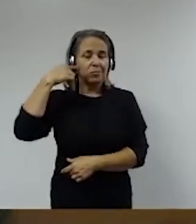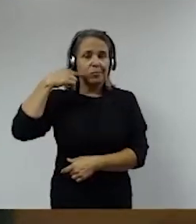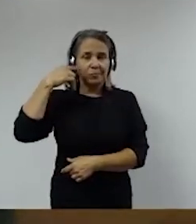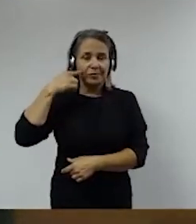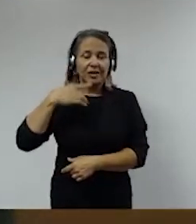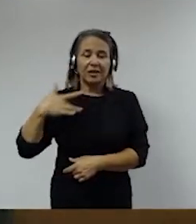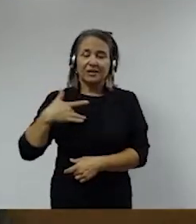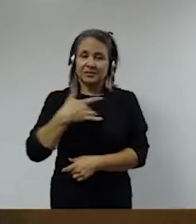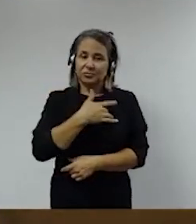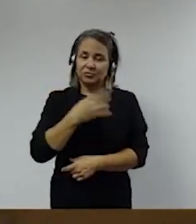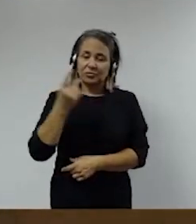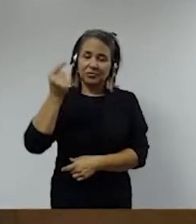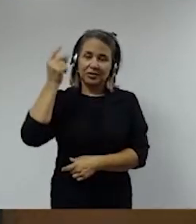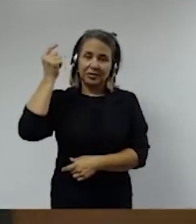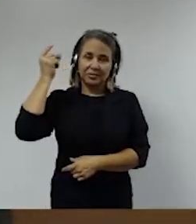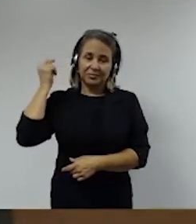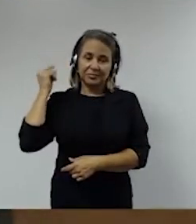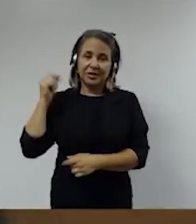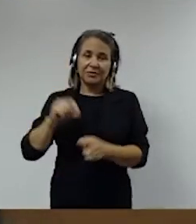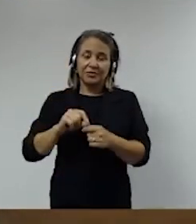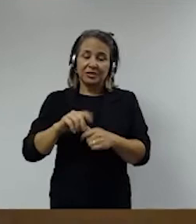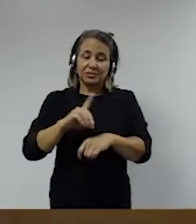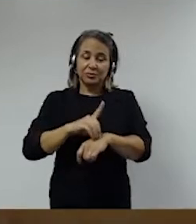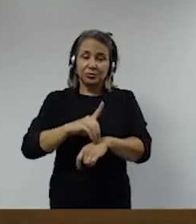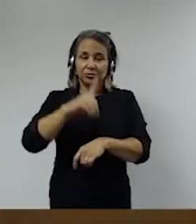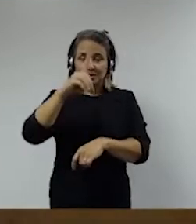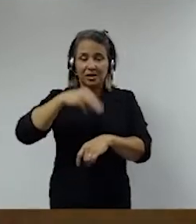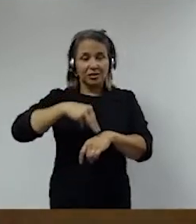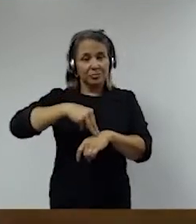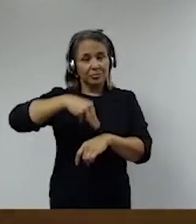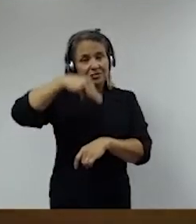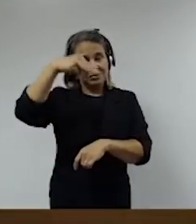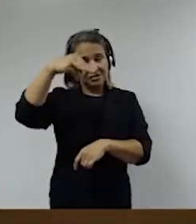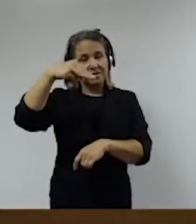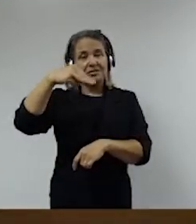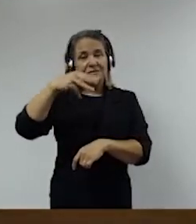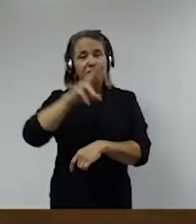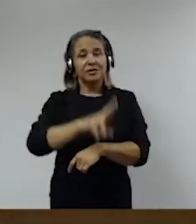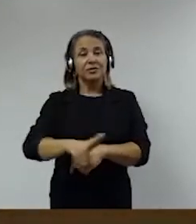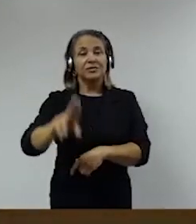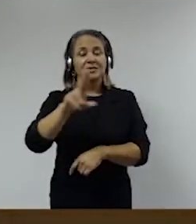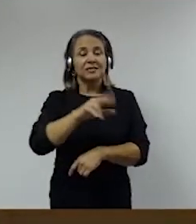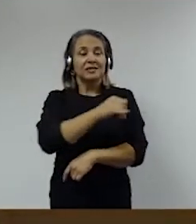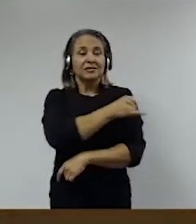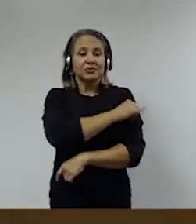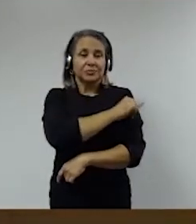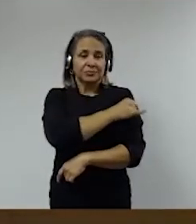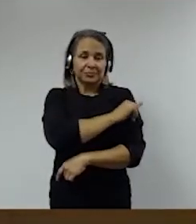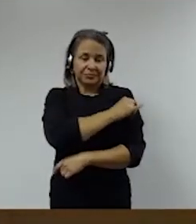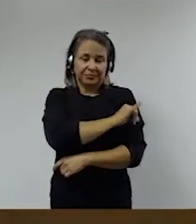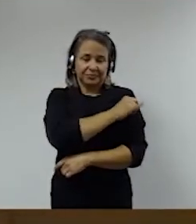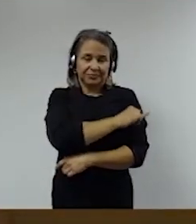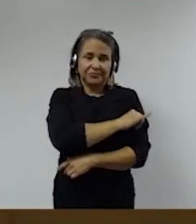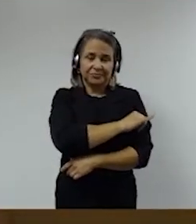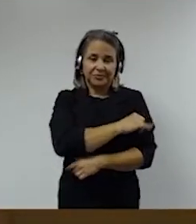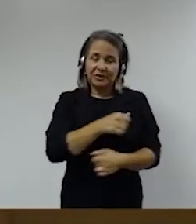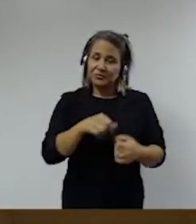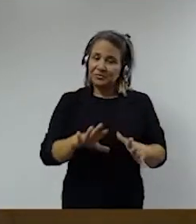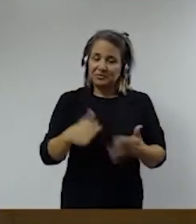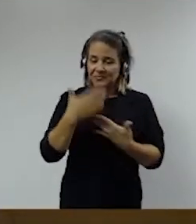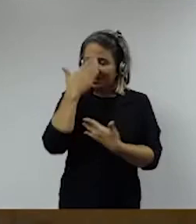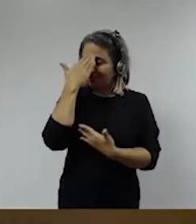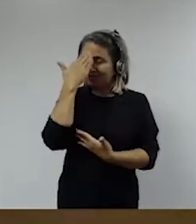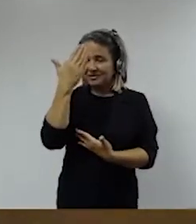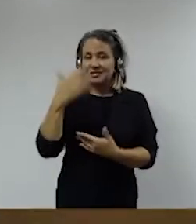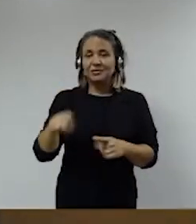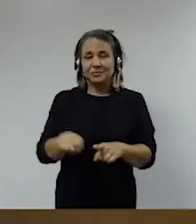tempo, fiz meu doutorado e meu mestrado na Universidade do Estado do Rio de Janeiro e fico muito grata